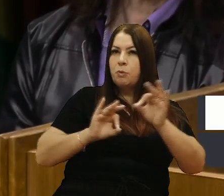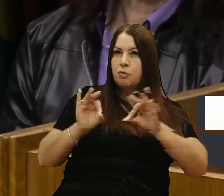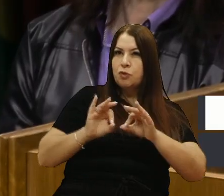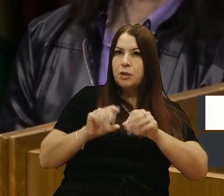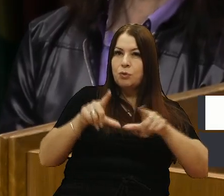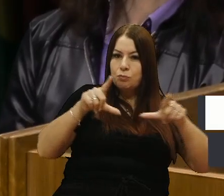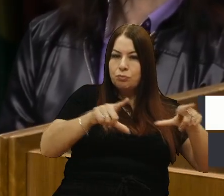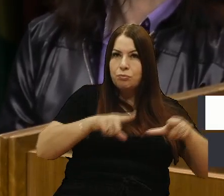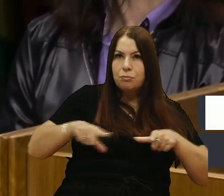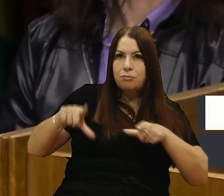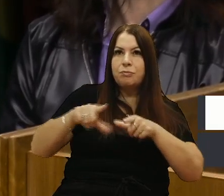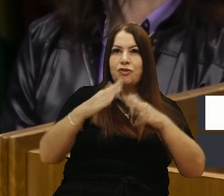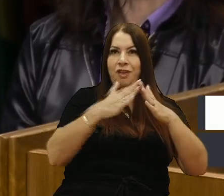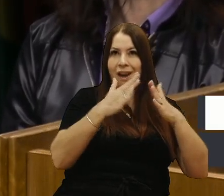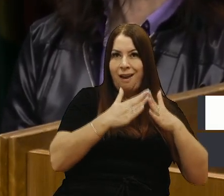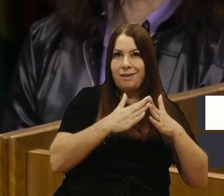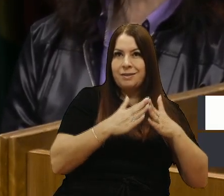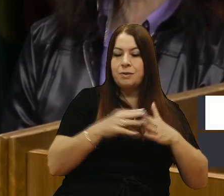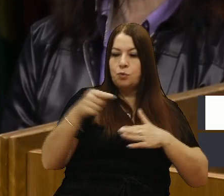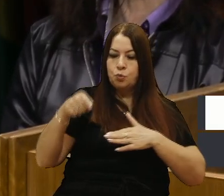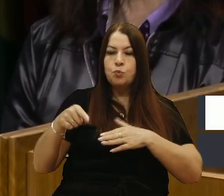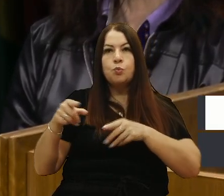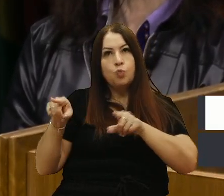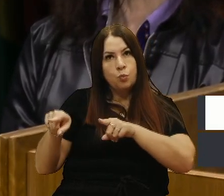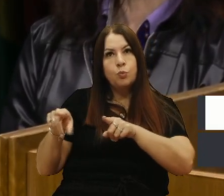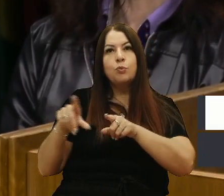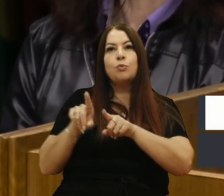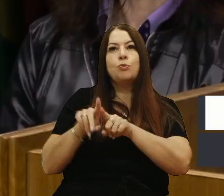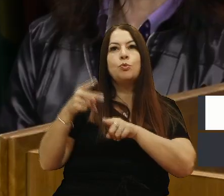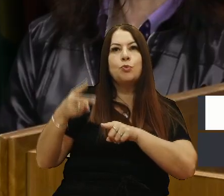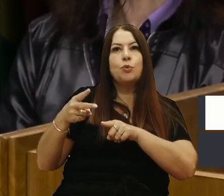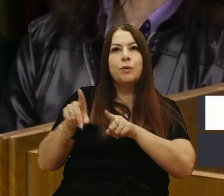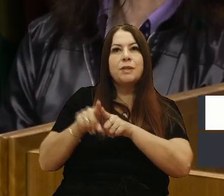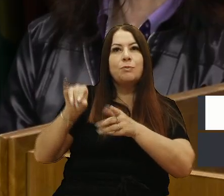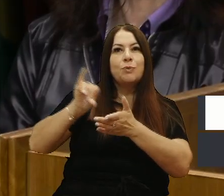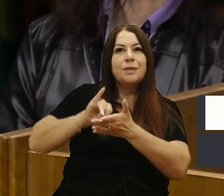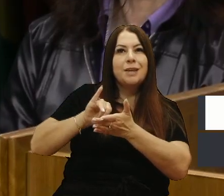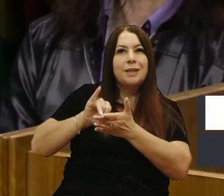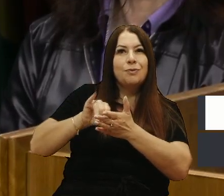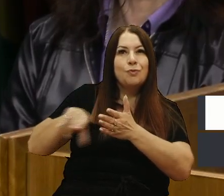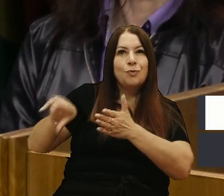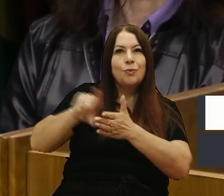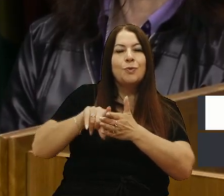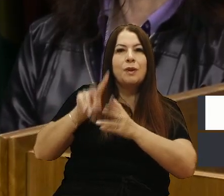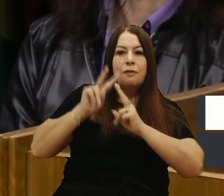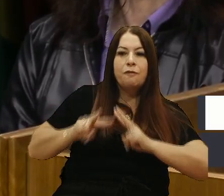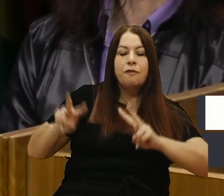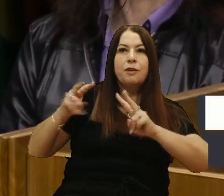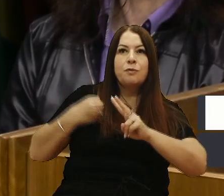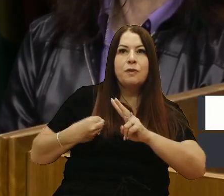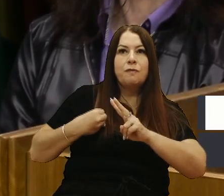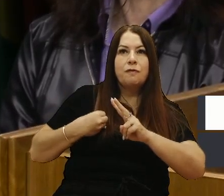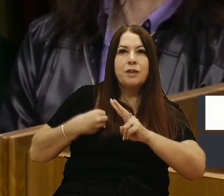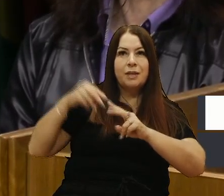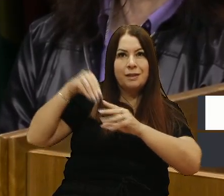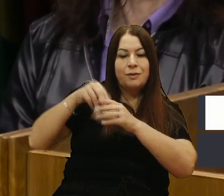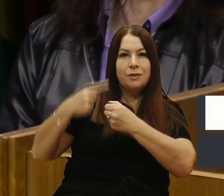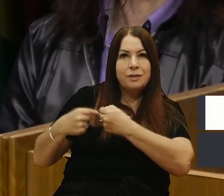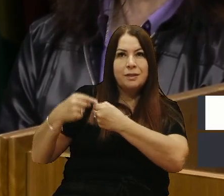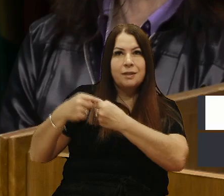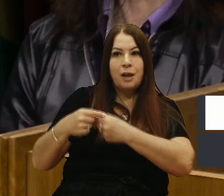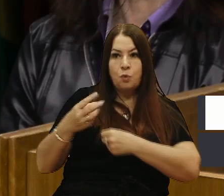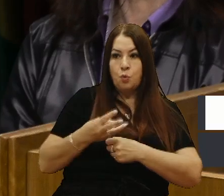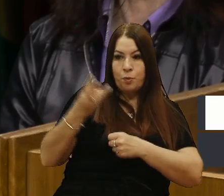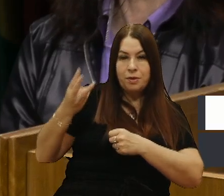loteamento e de residências. No ateliê 2, edificação comercial num centro consolidado, visando a vida urbana. No ateliê